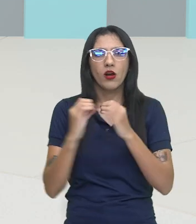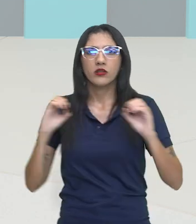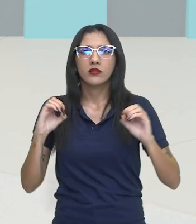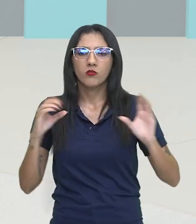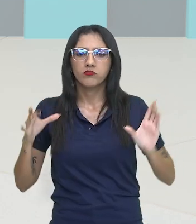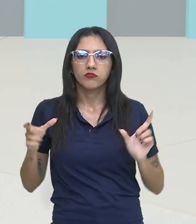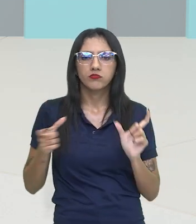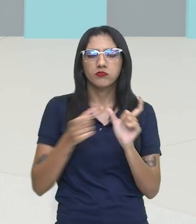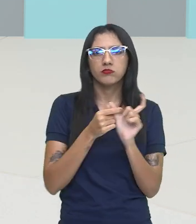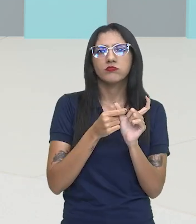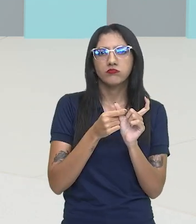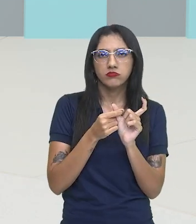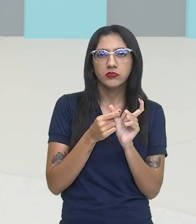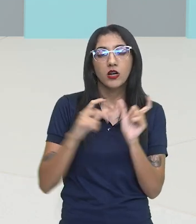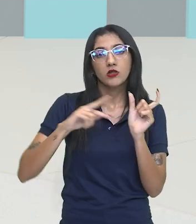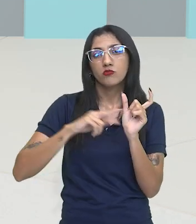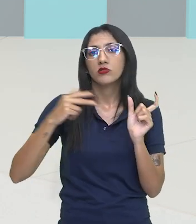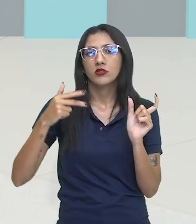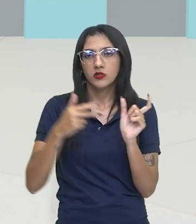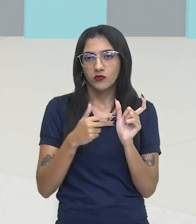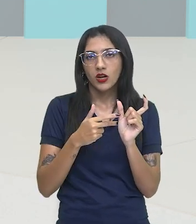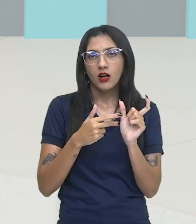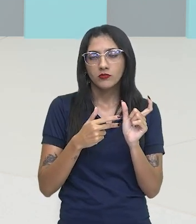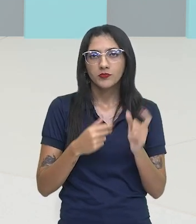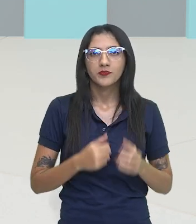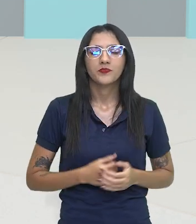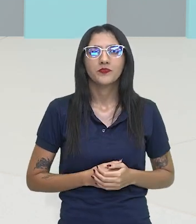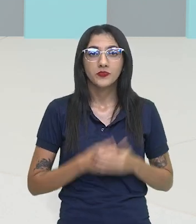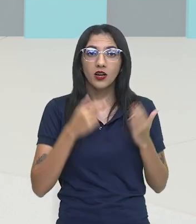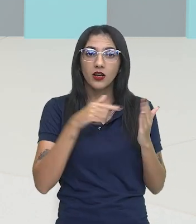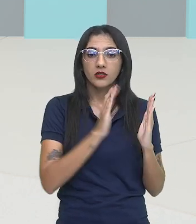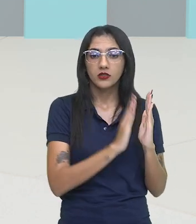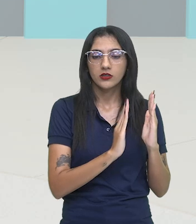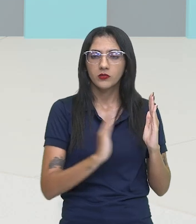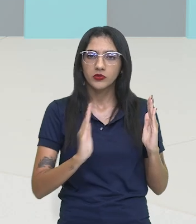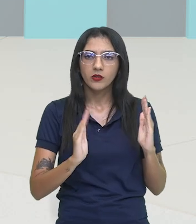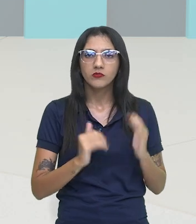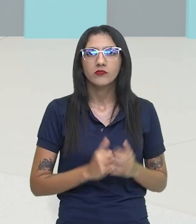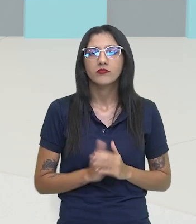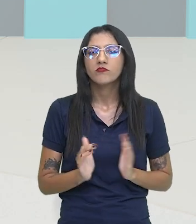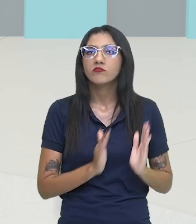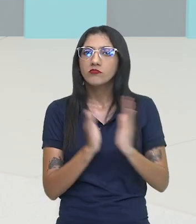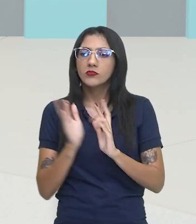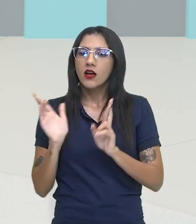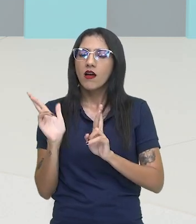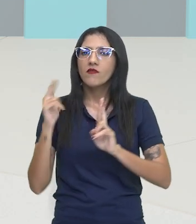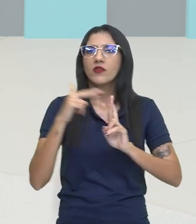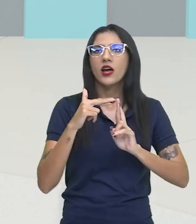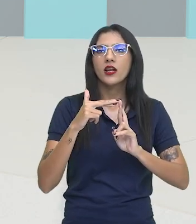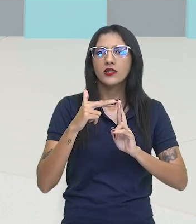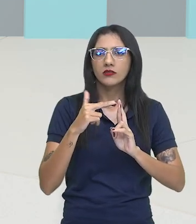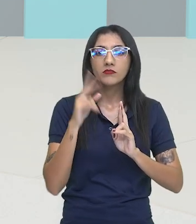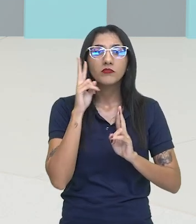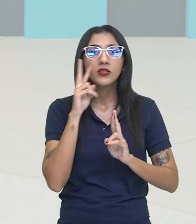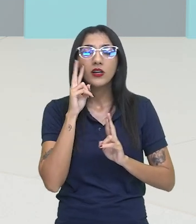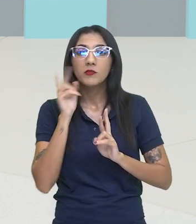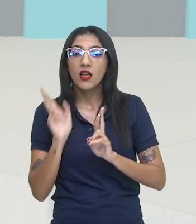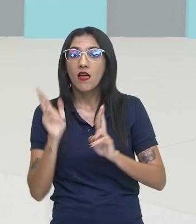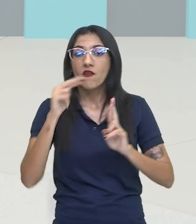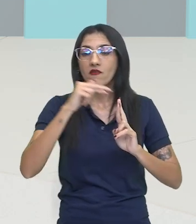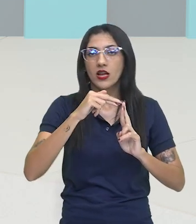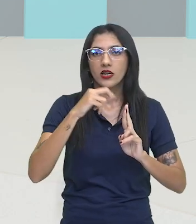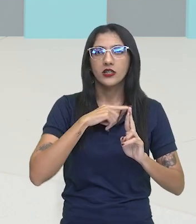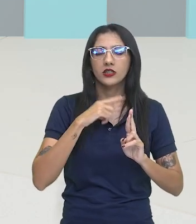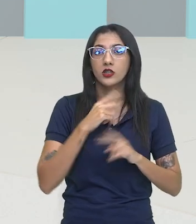dar uma produção de sentido. Coesão sequencial, não é? E nós temos a coesão referencial. Dentro da referencial, nós temos